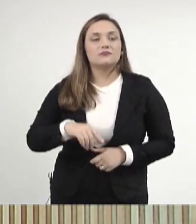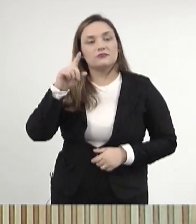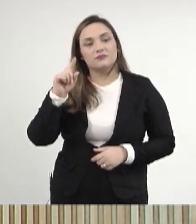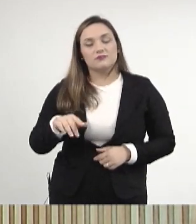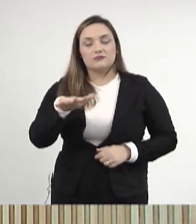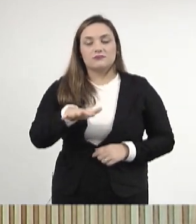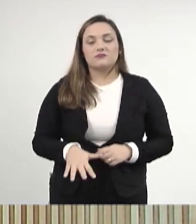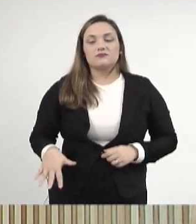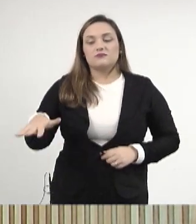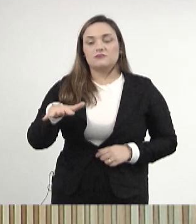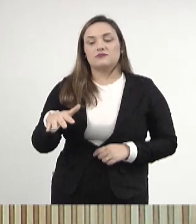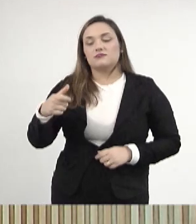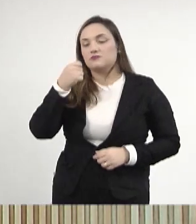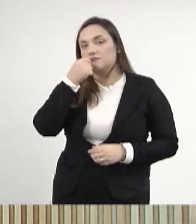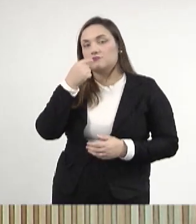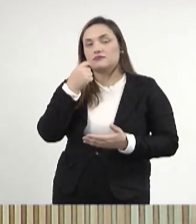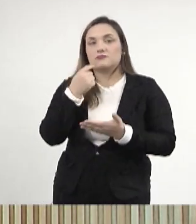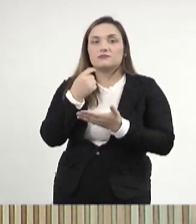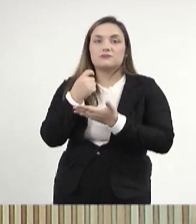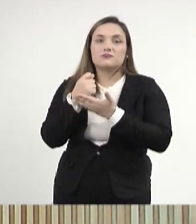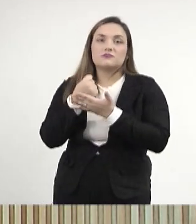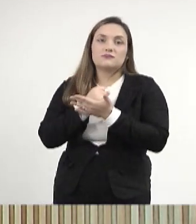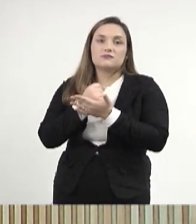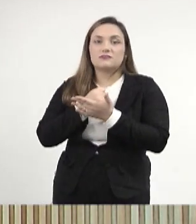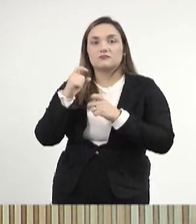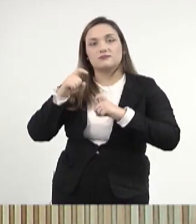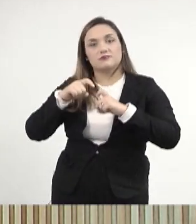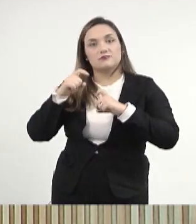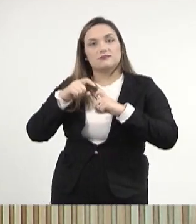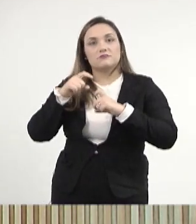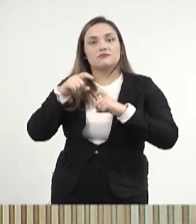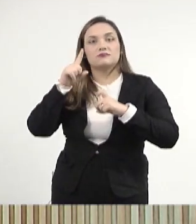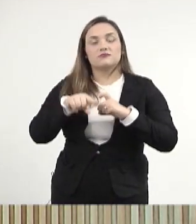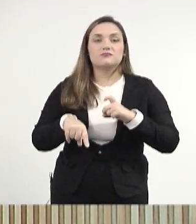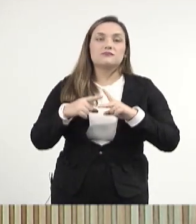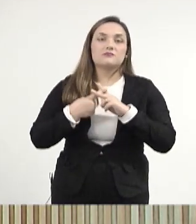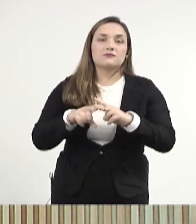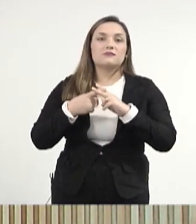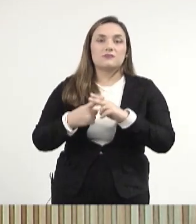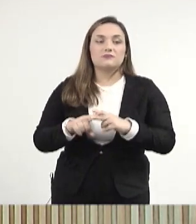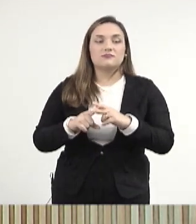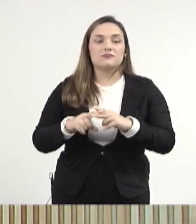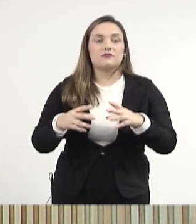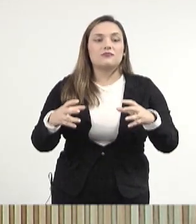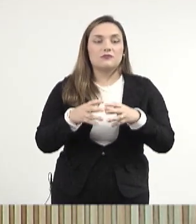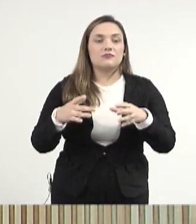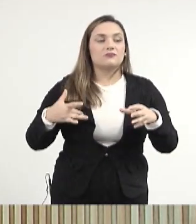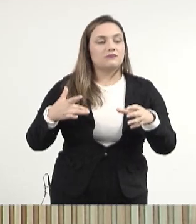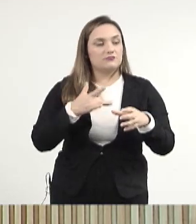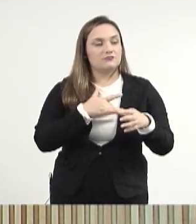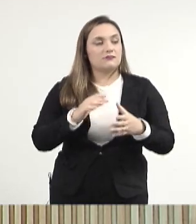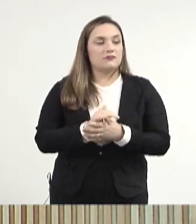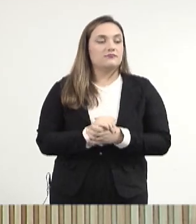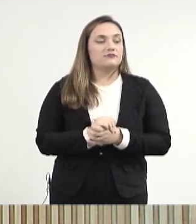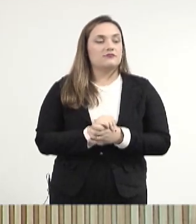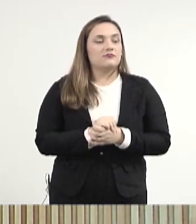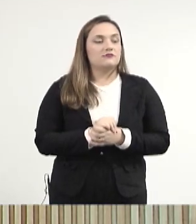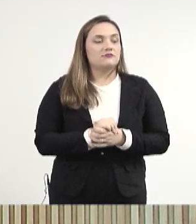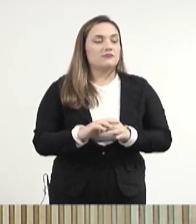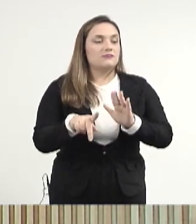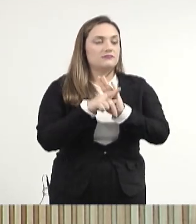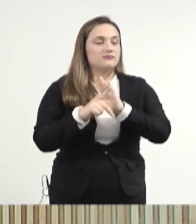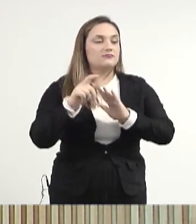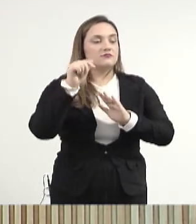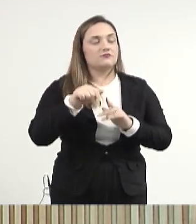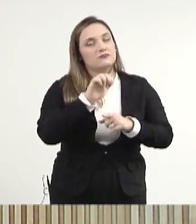da medicina. O governo diz que essas mudanças, esses ajustes no quadro da Fundação de Saúde, que é quem concentra as contratações aqui em